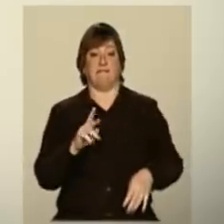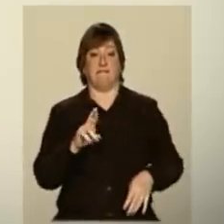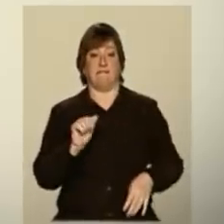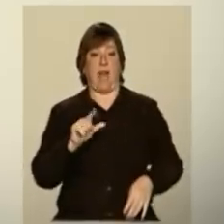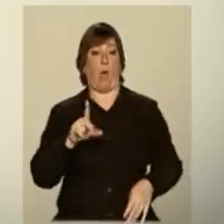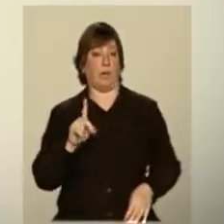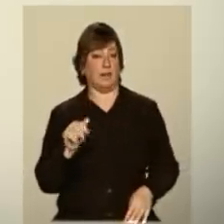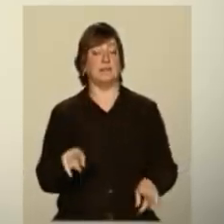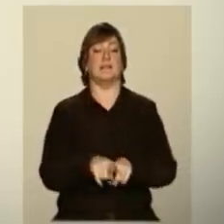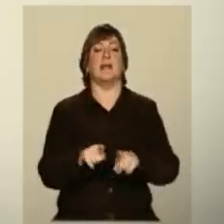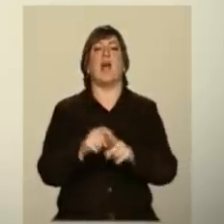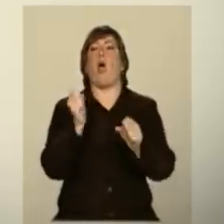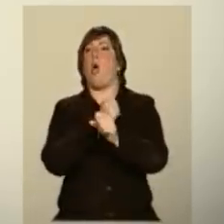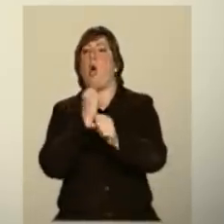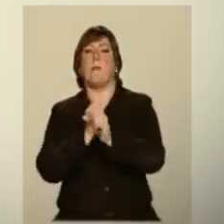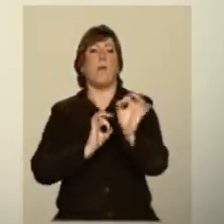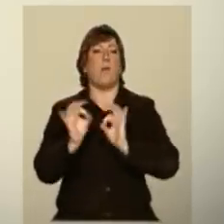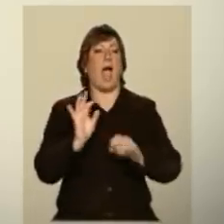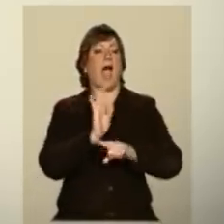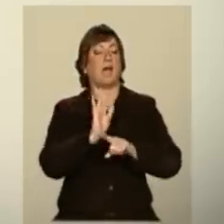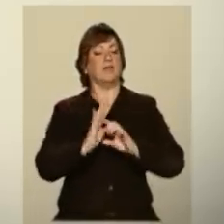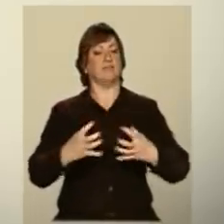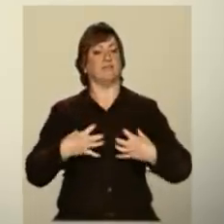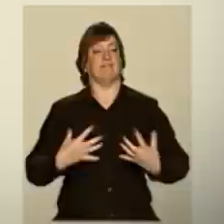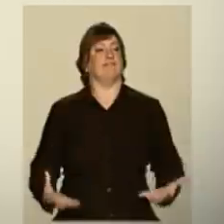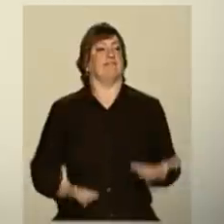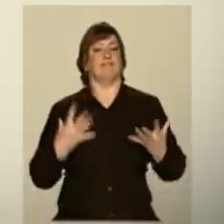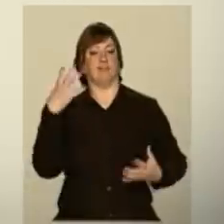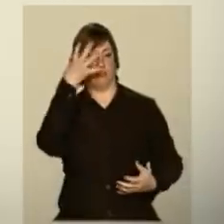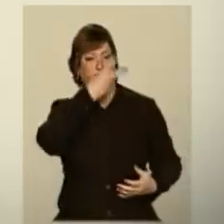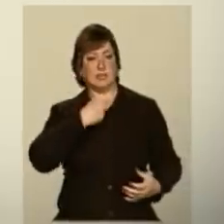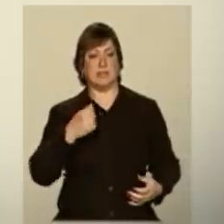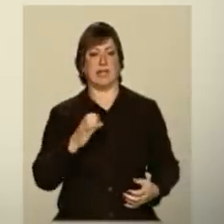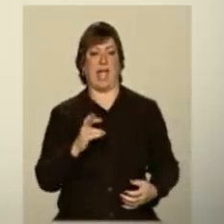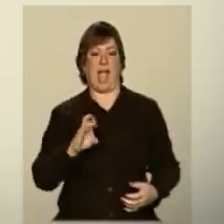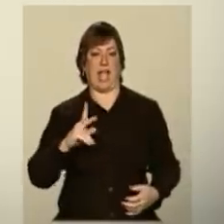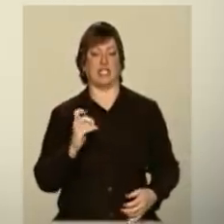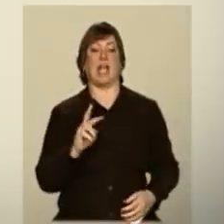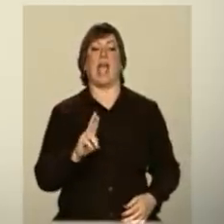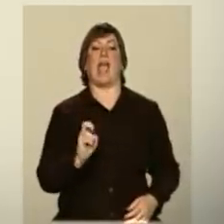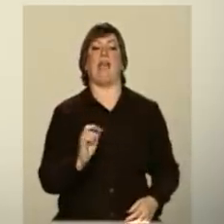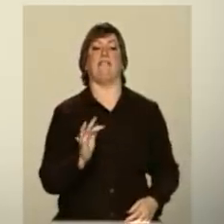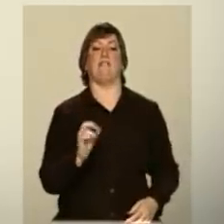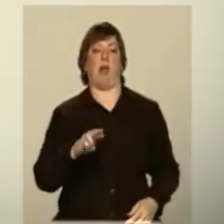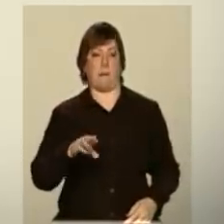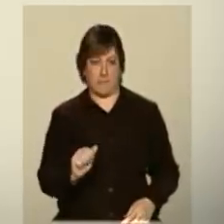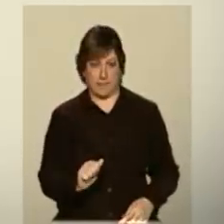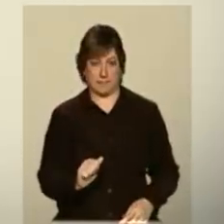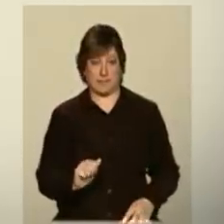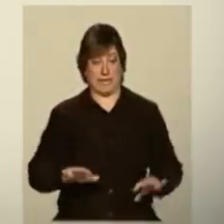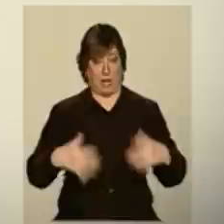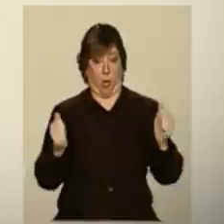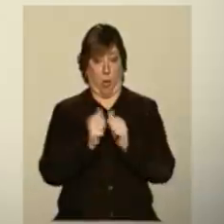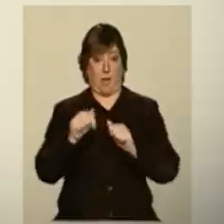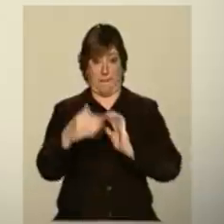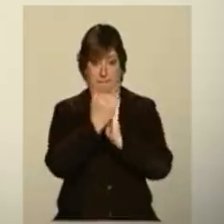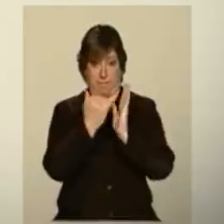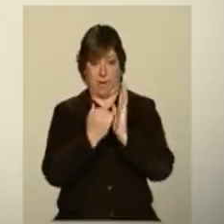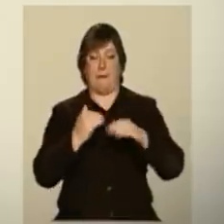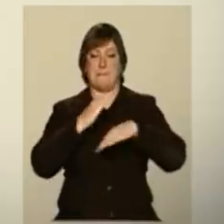o ambiente mais aconchegante com o Brasil carinhoso Luciano Nós também vamos aumentar em quase